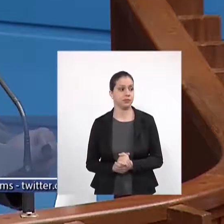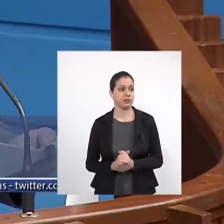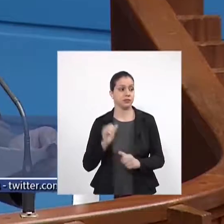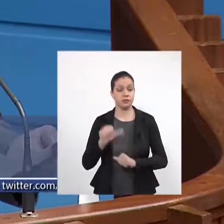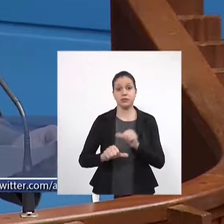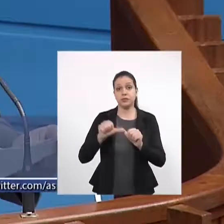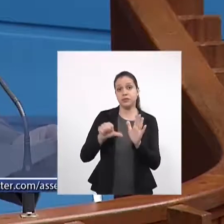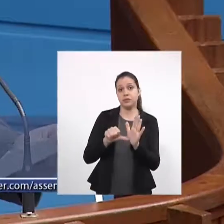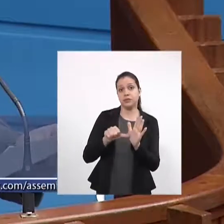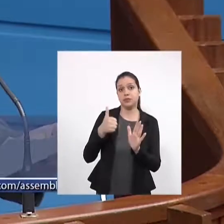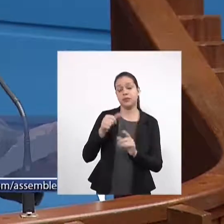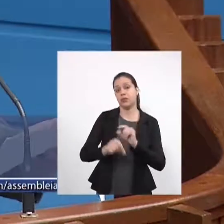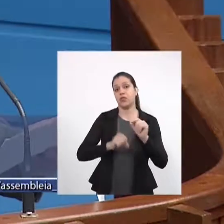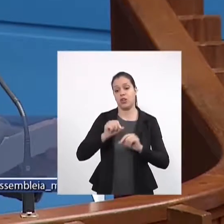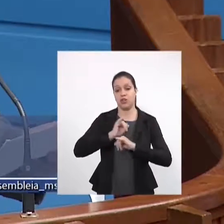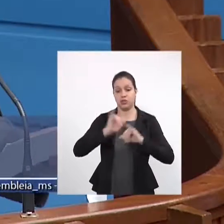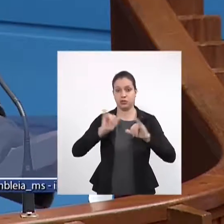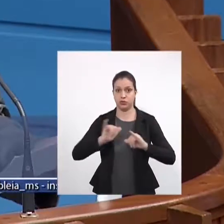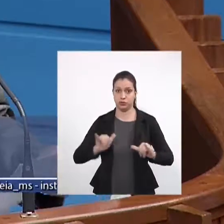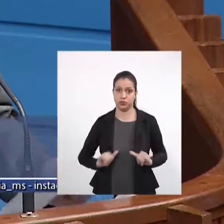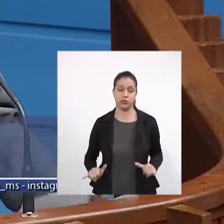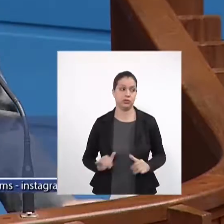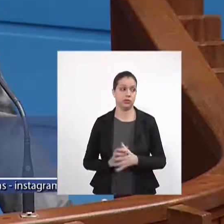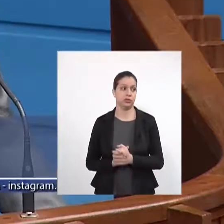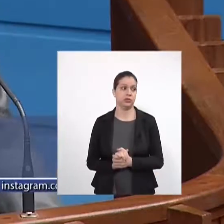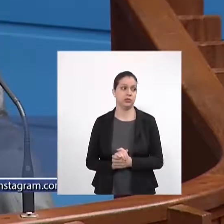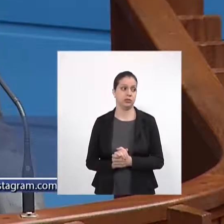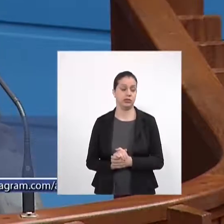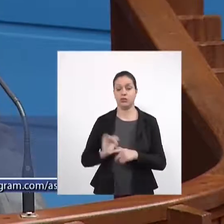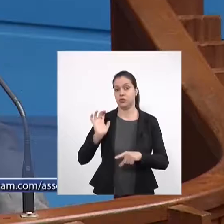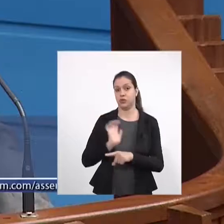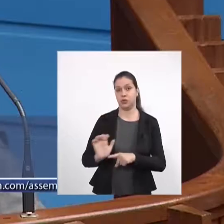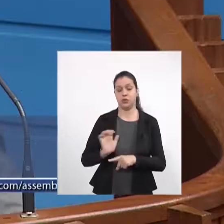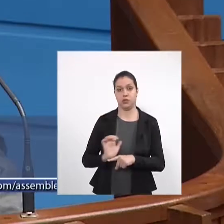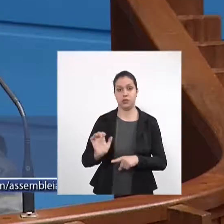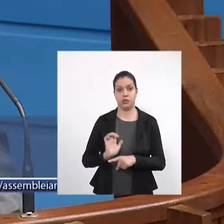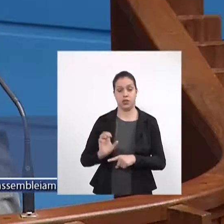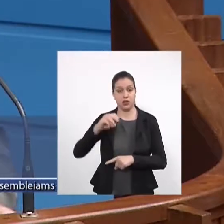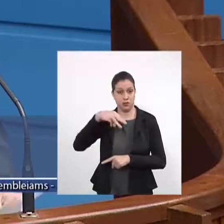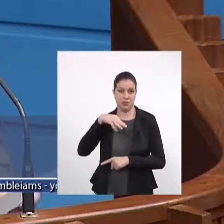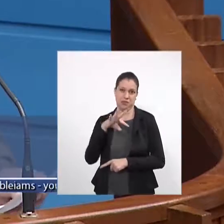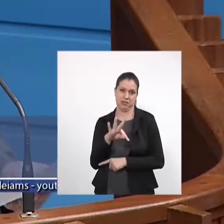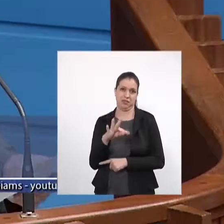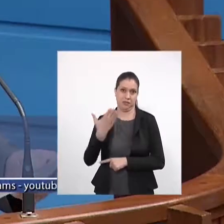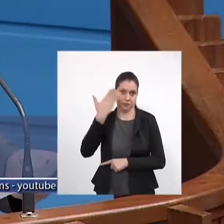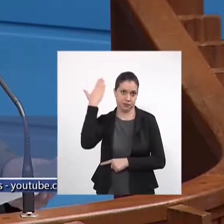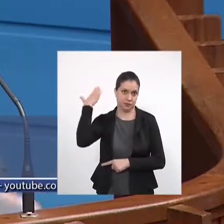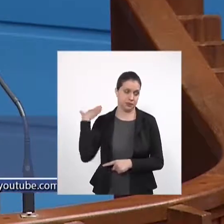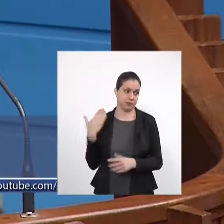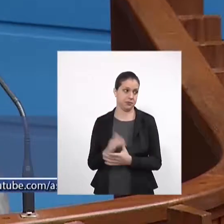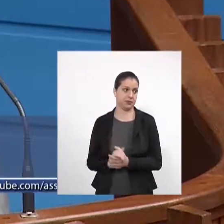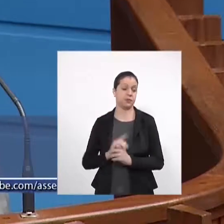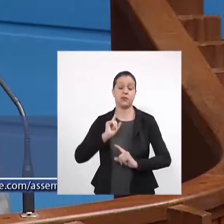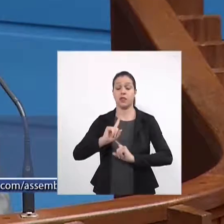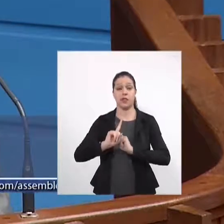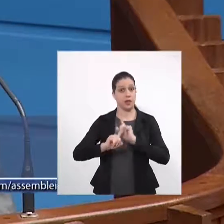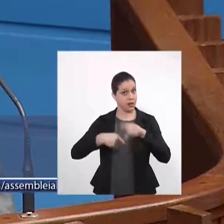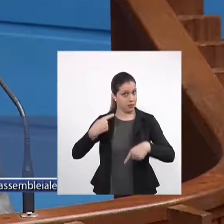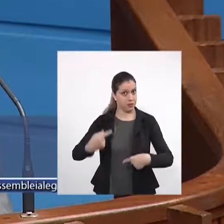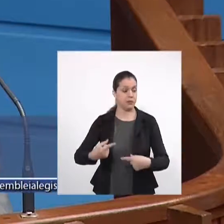primeiro diário de notícias do então Estado de Mato Grosso e